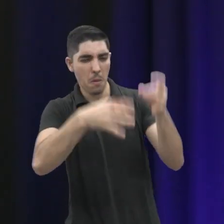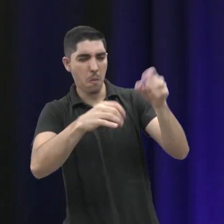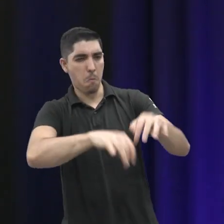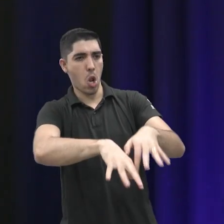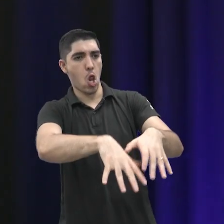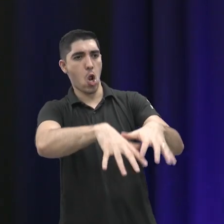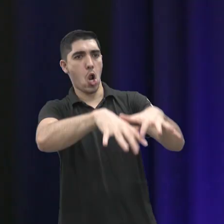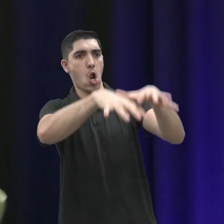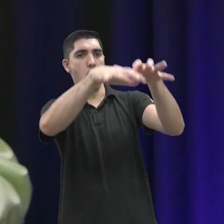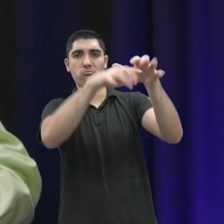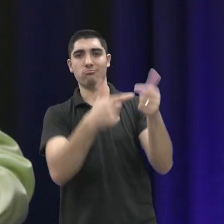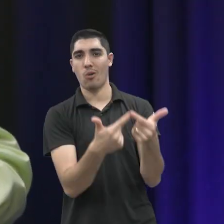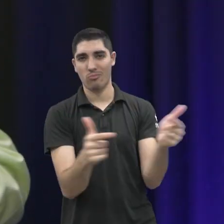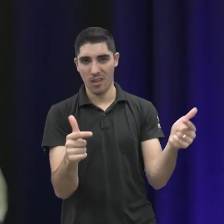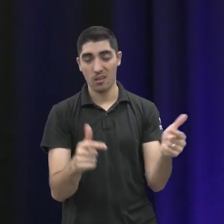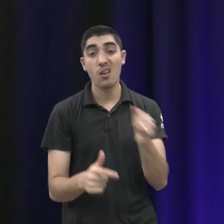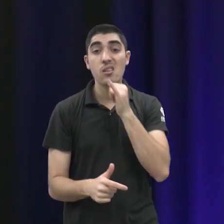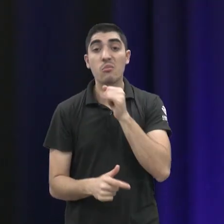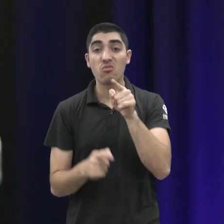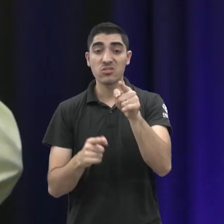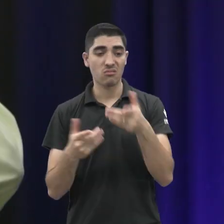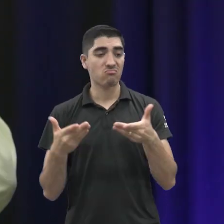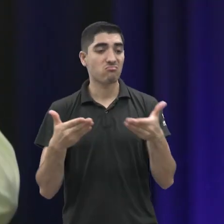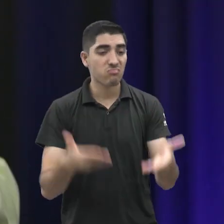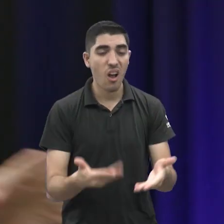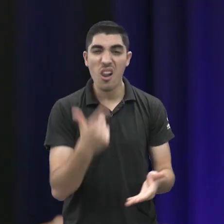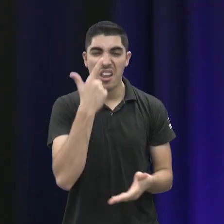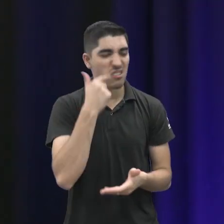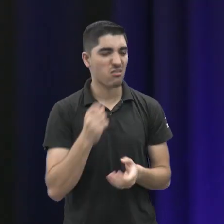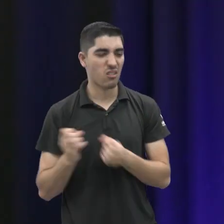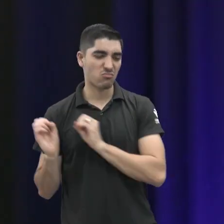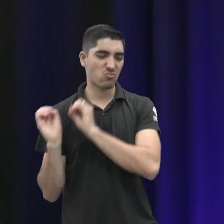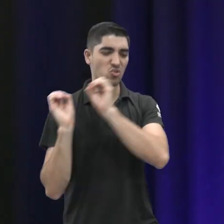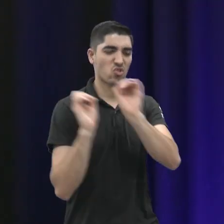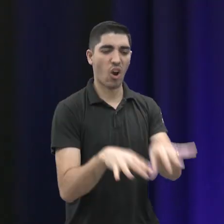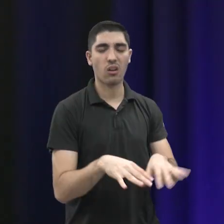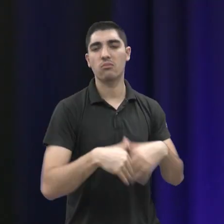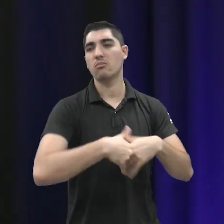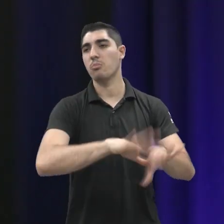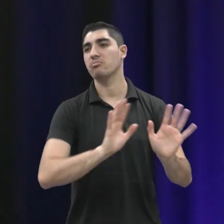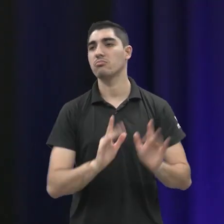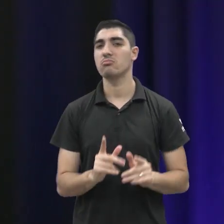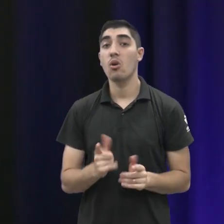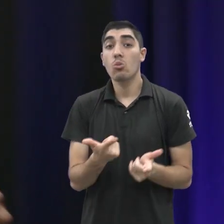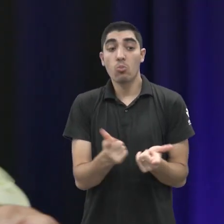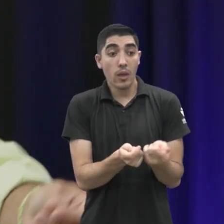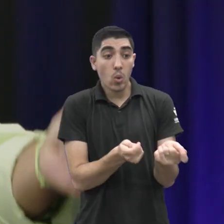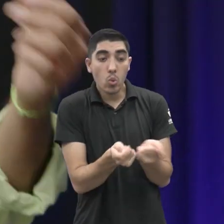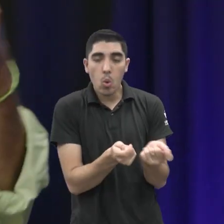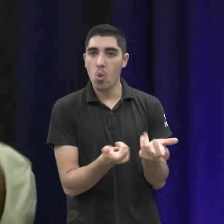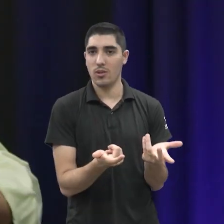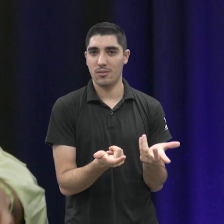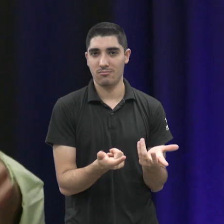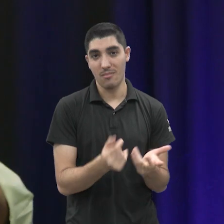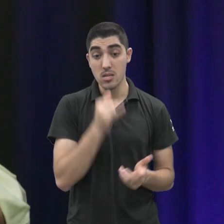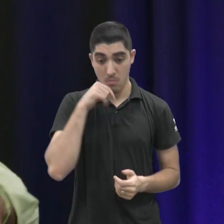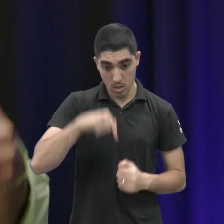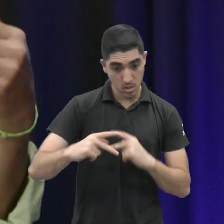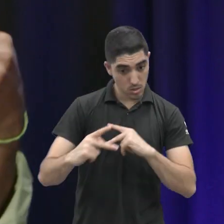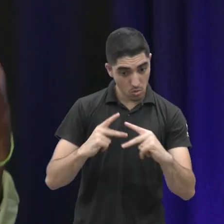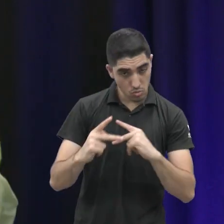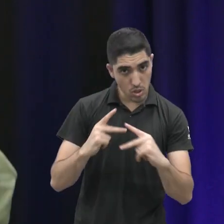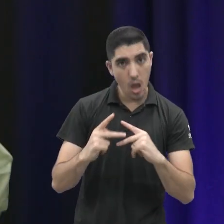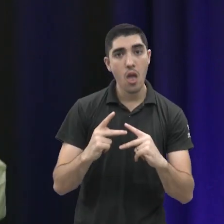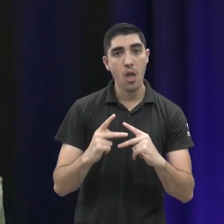lixão. E o lixão é aquele quando você joga simplesmente sem controle qualquer, né? E aí a gente também tem esses números,